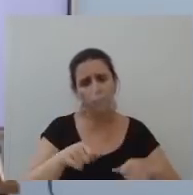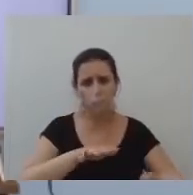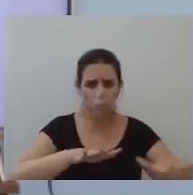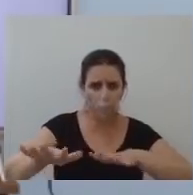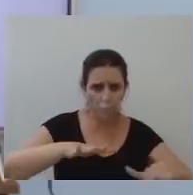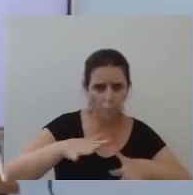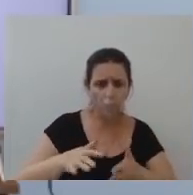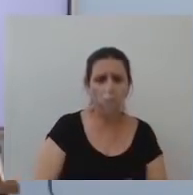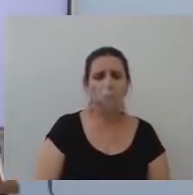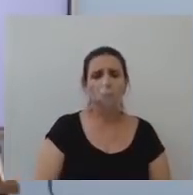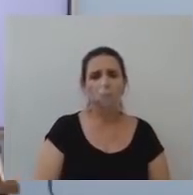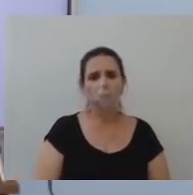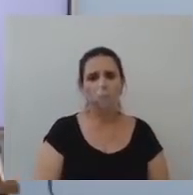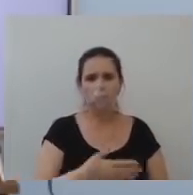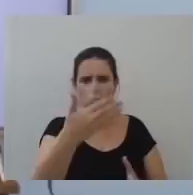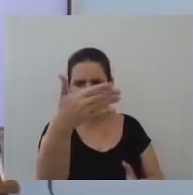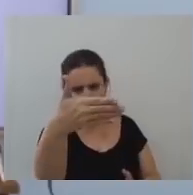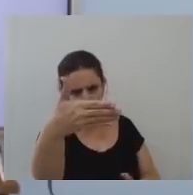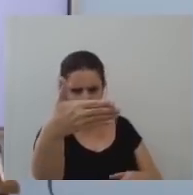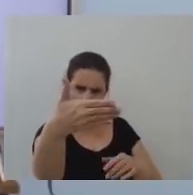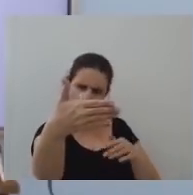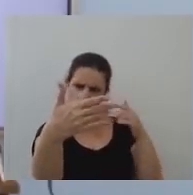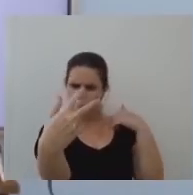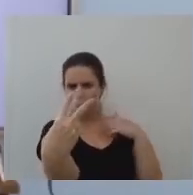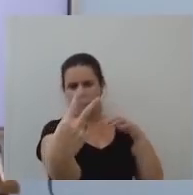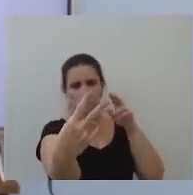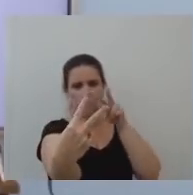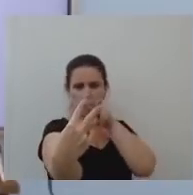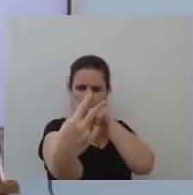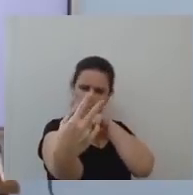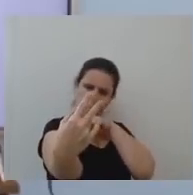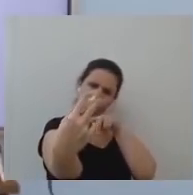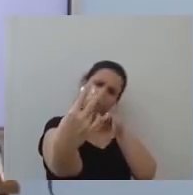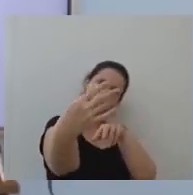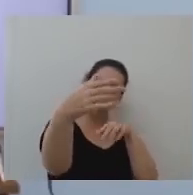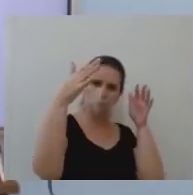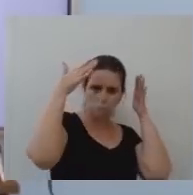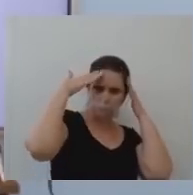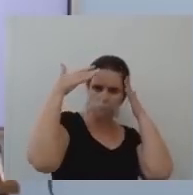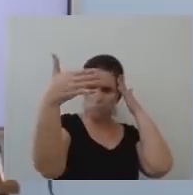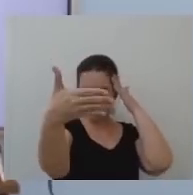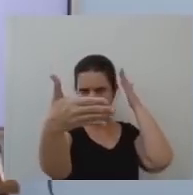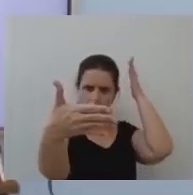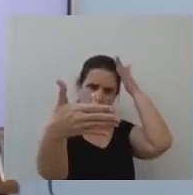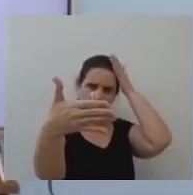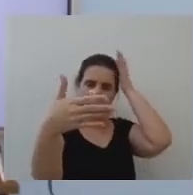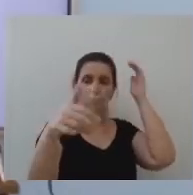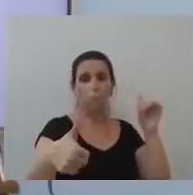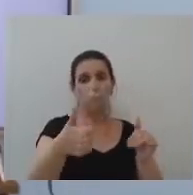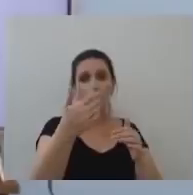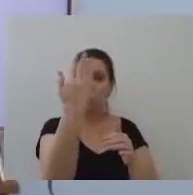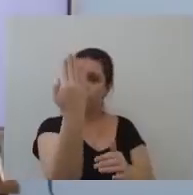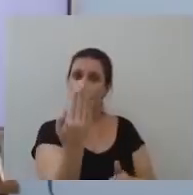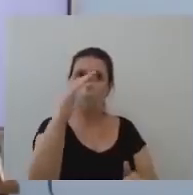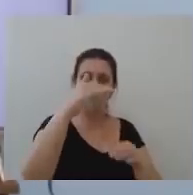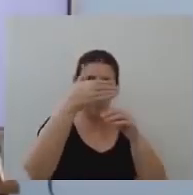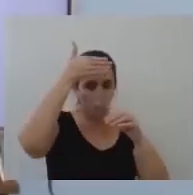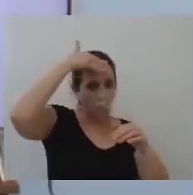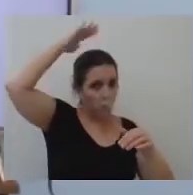movimentação e até mesmo tá se analisando, é você posicionar um espelho por trás da câmera,